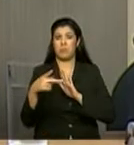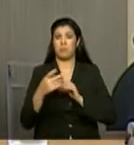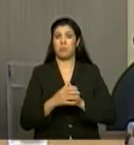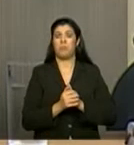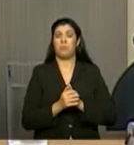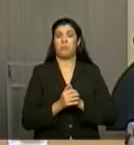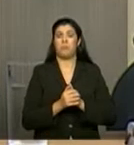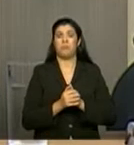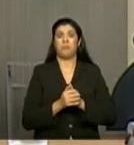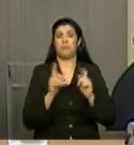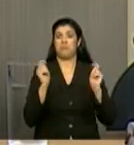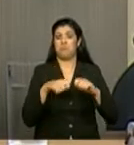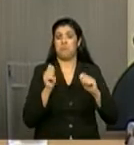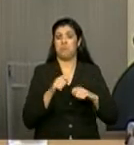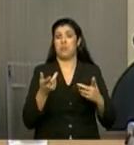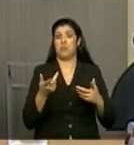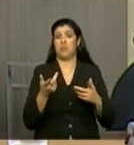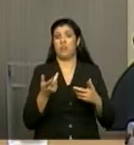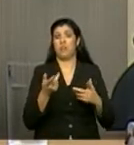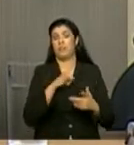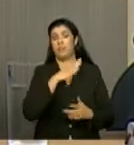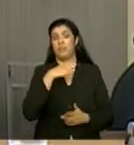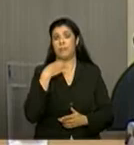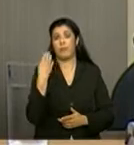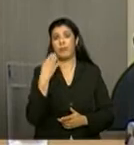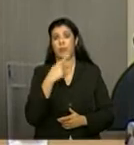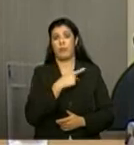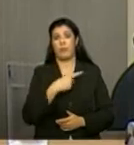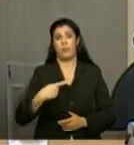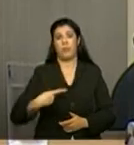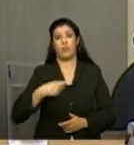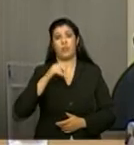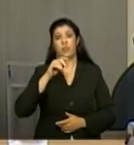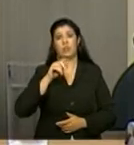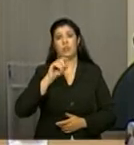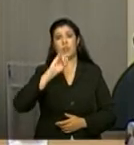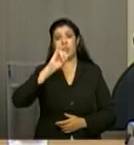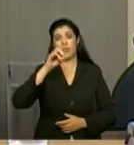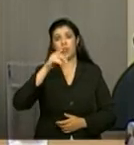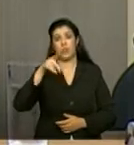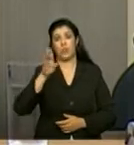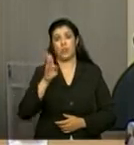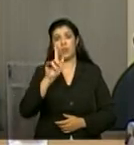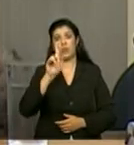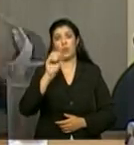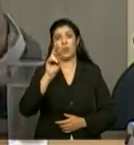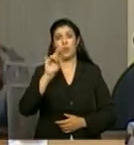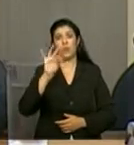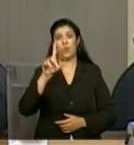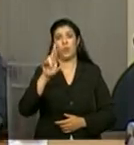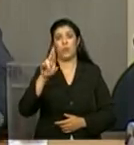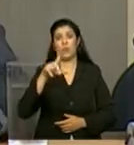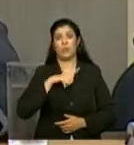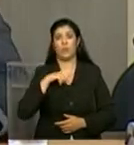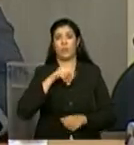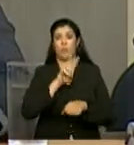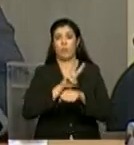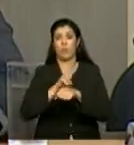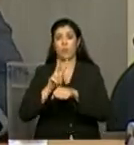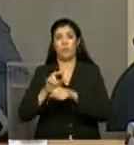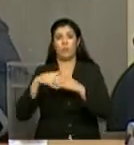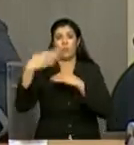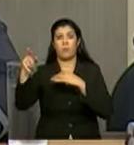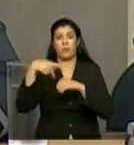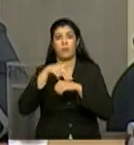da possível ou morte do presidente joão goulart que era ele que monitorava ele não exime enfim então foram